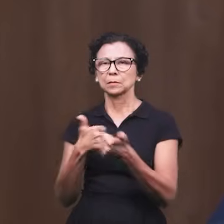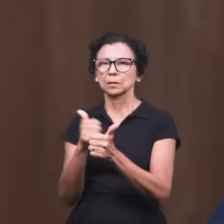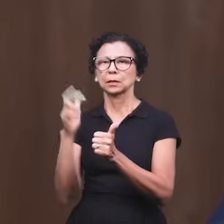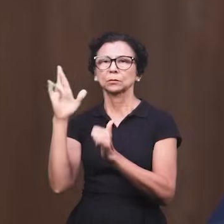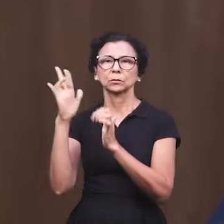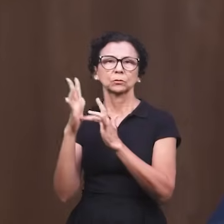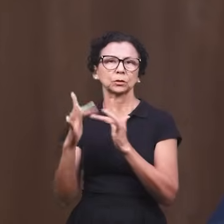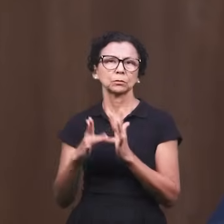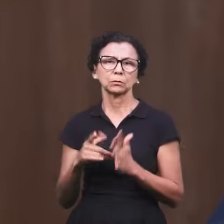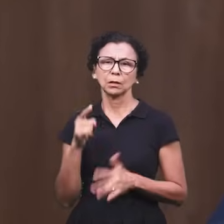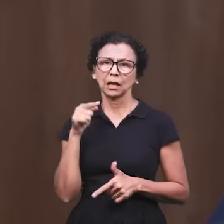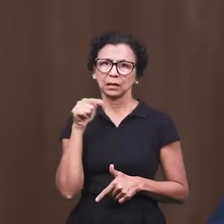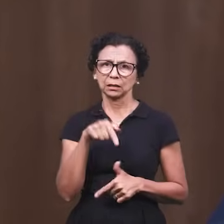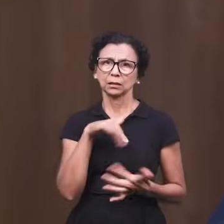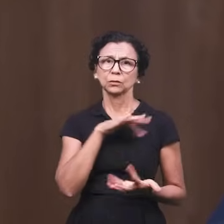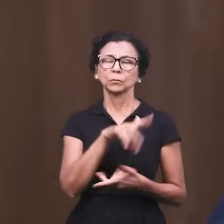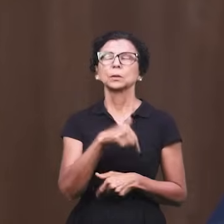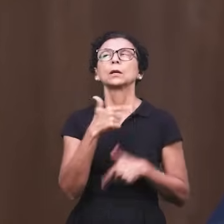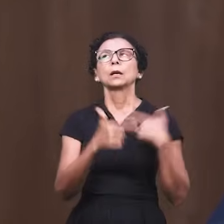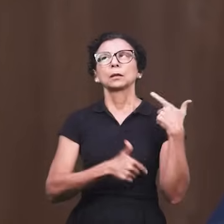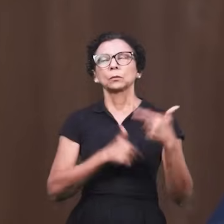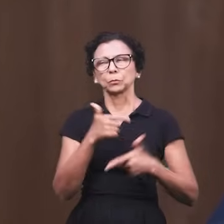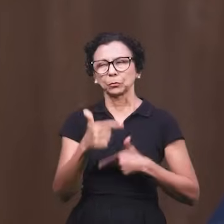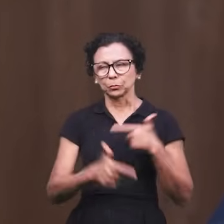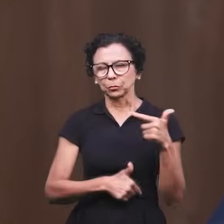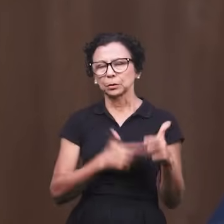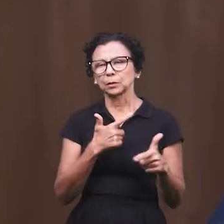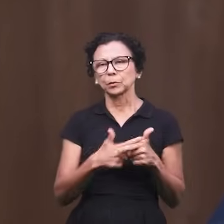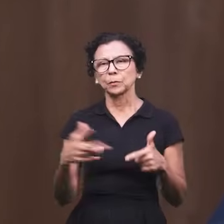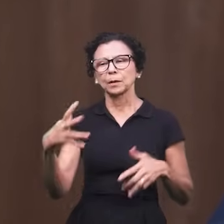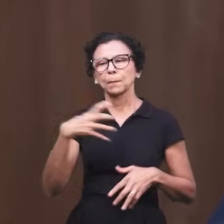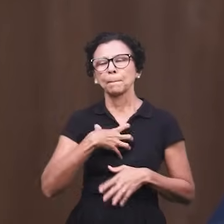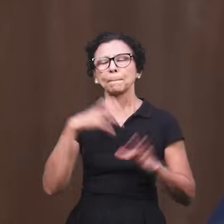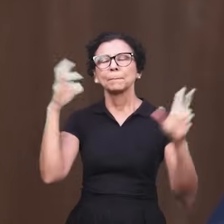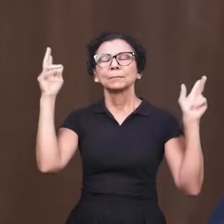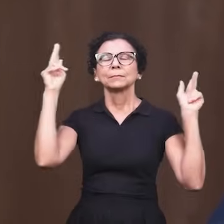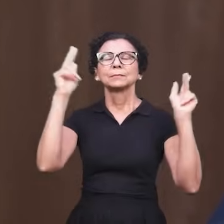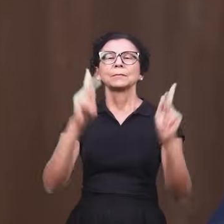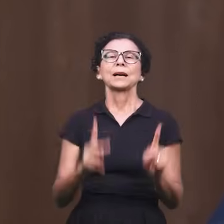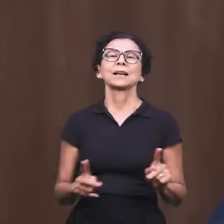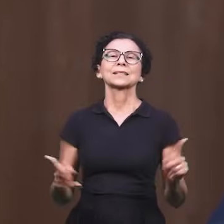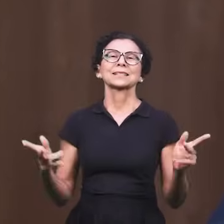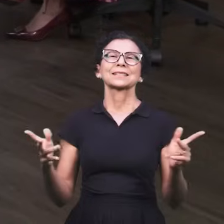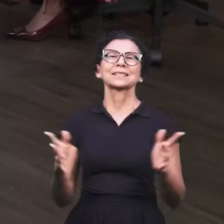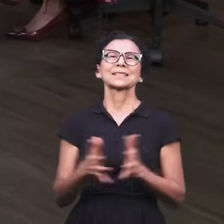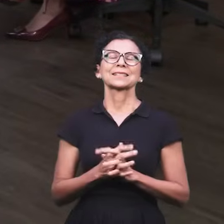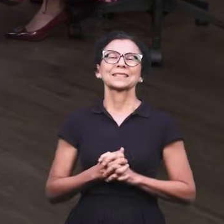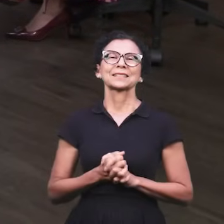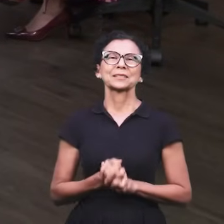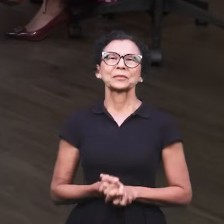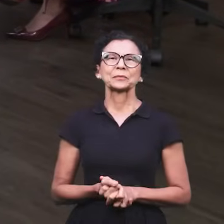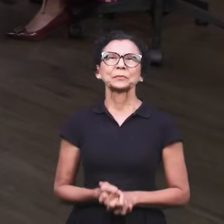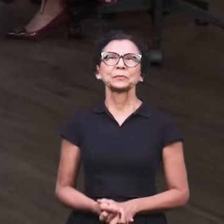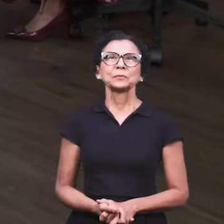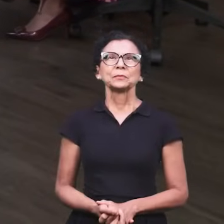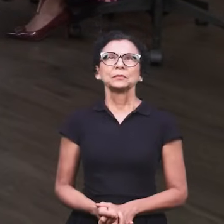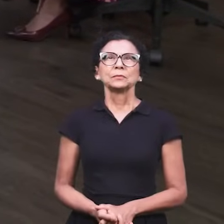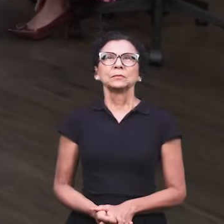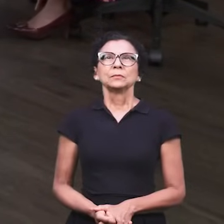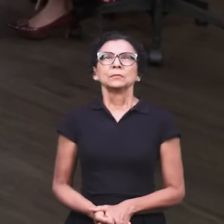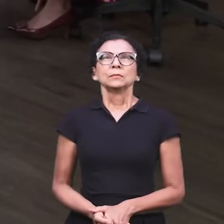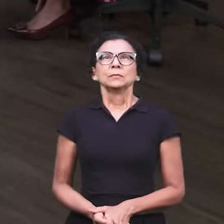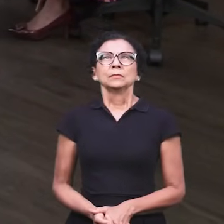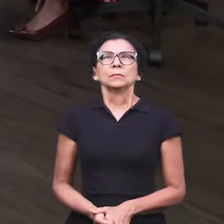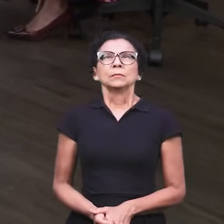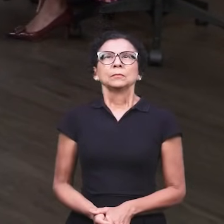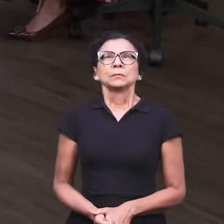que nós não vamos ter luta, não vamos ter problema, não vamos passar por aflições, mas você vai estar em paz. Glórias a Deus. Amém. Glória a Deus. Amém.